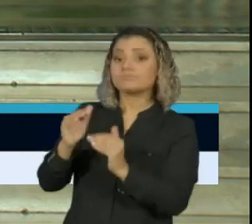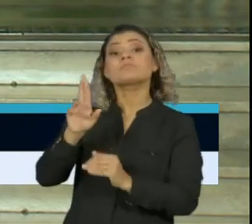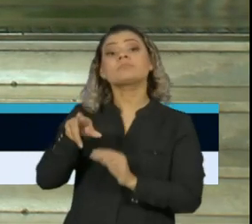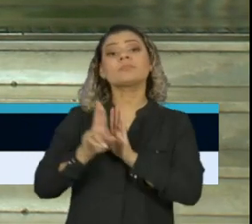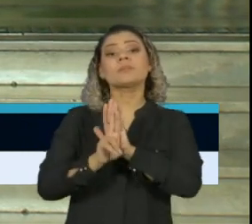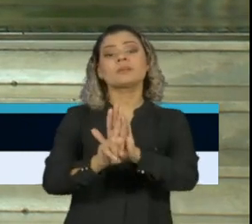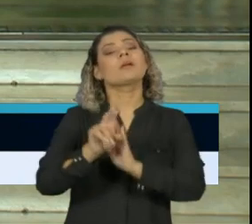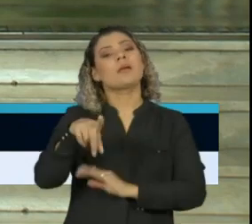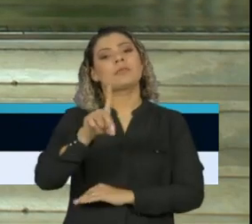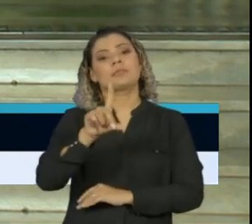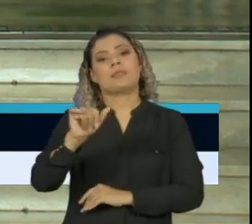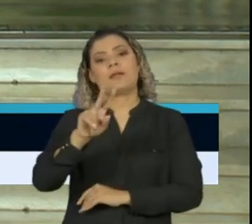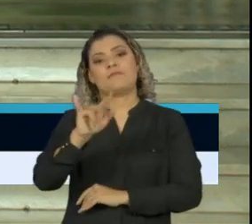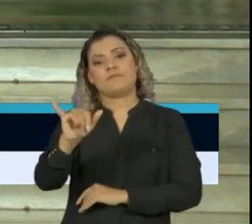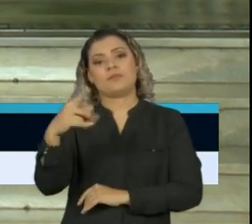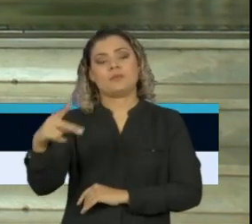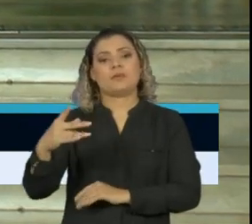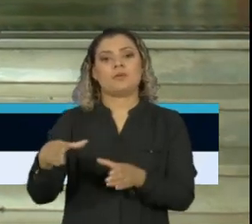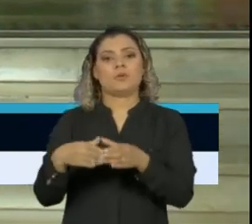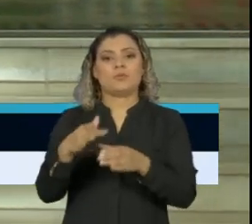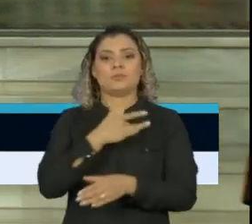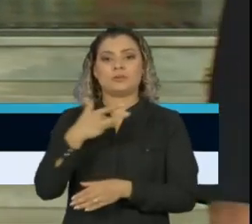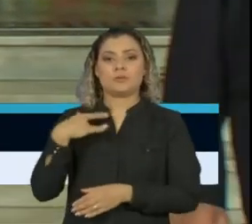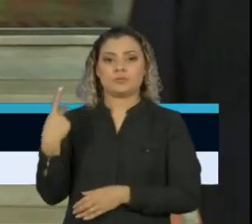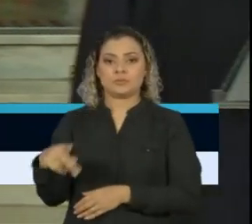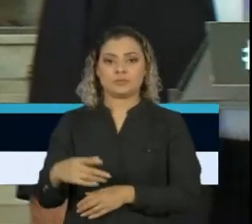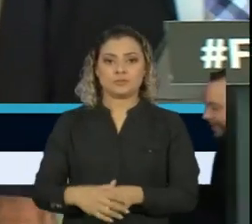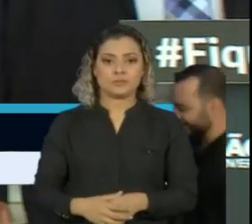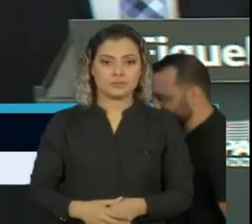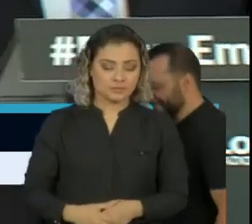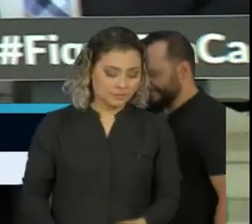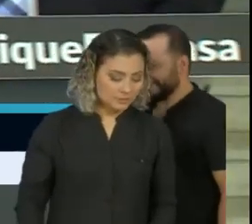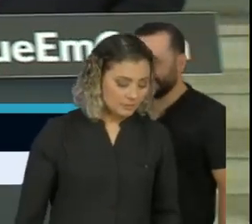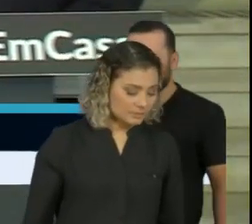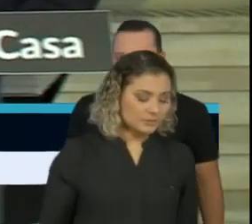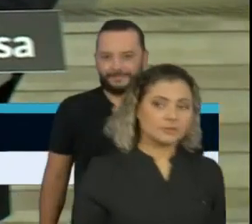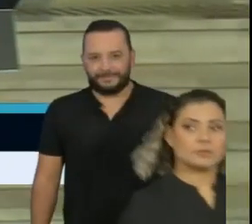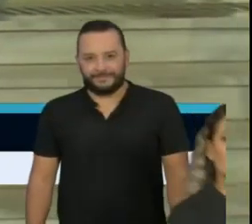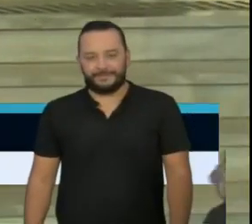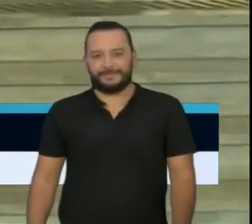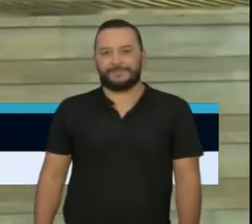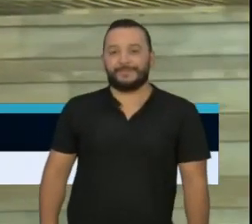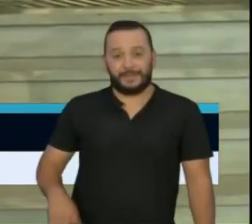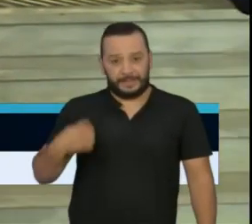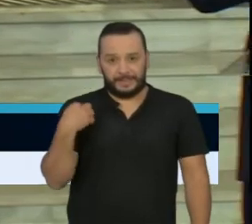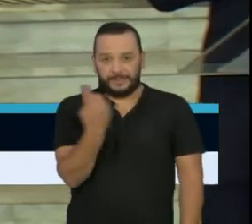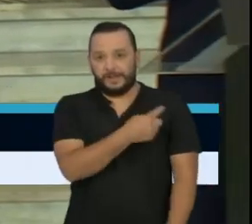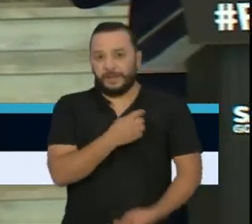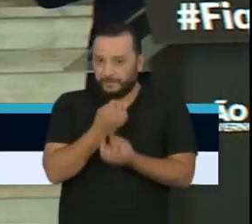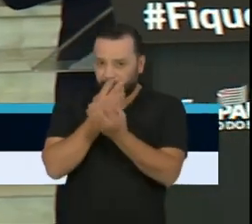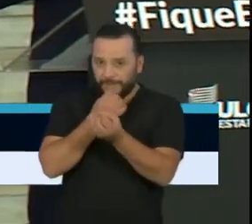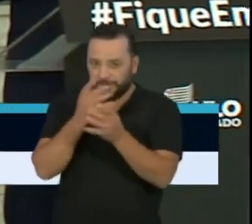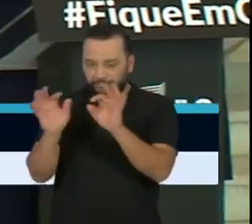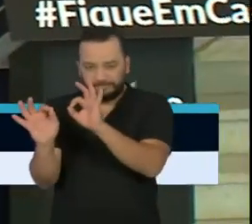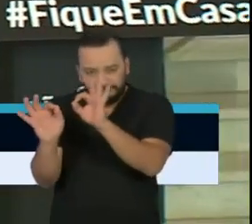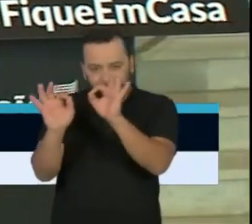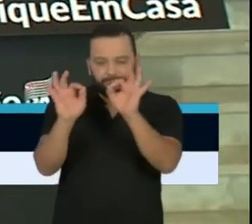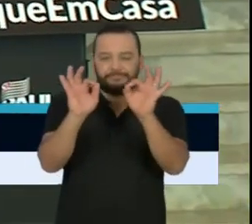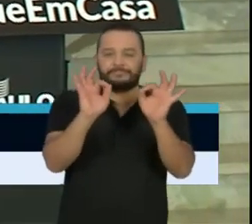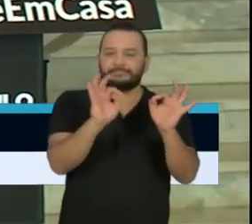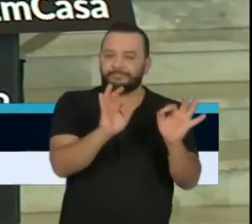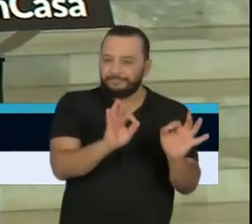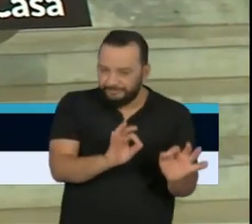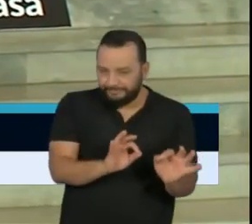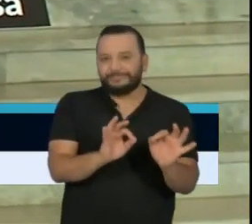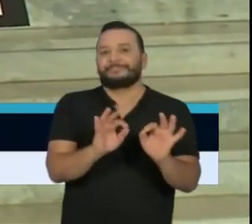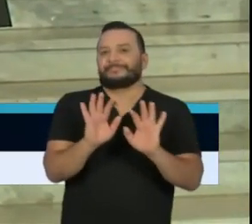como coordenador do Comitê de Saúde. Dr. Davi Wippe. No nosso acompanhamento dos dados atuais, não há dúvida que